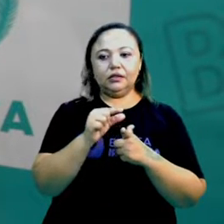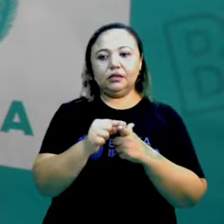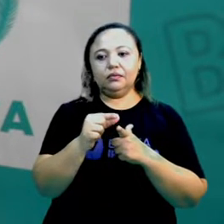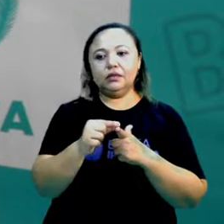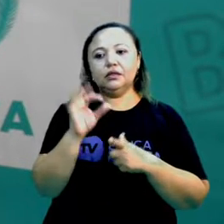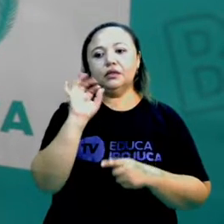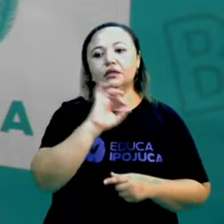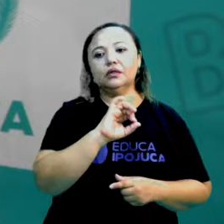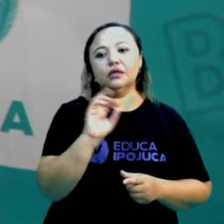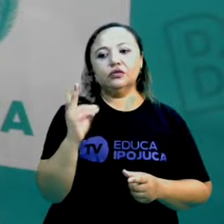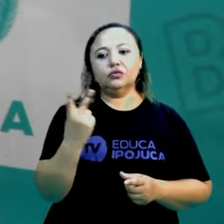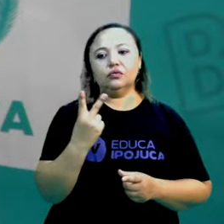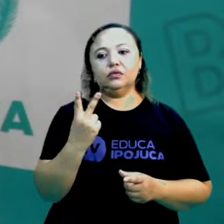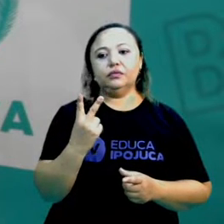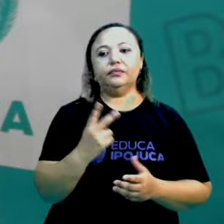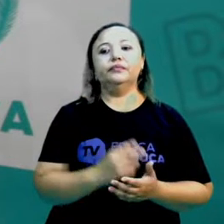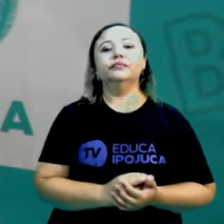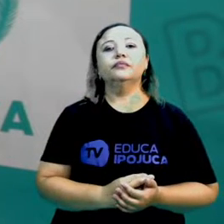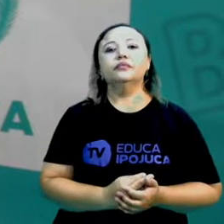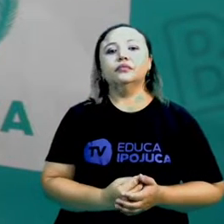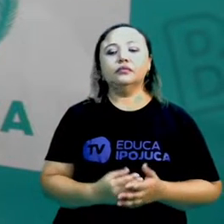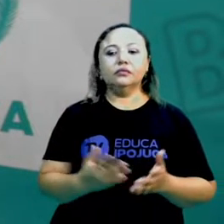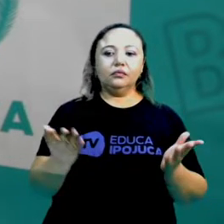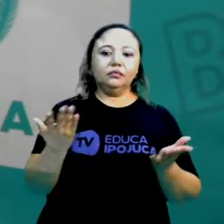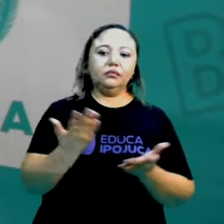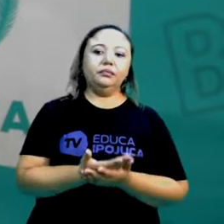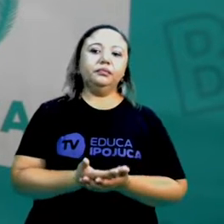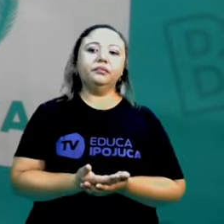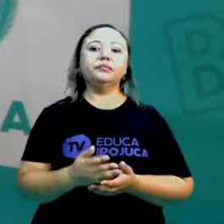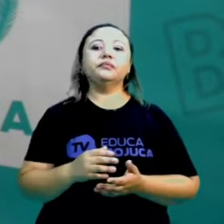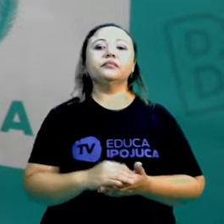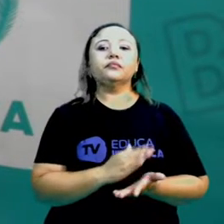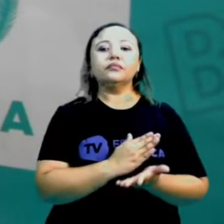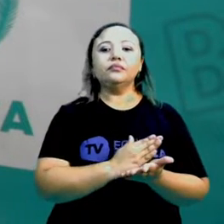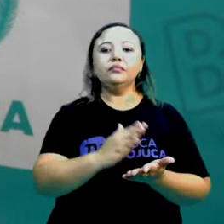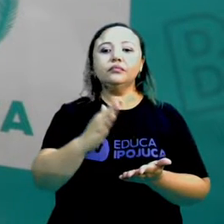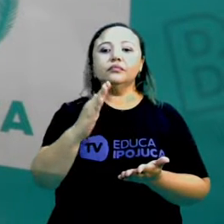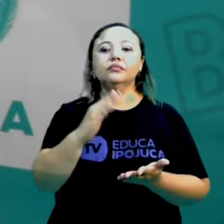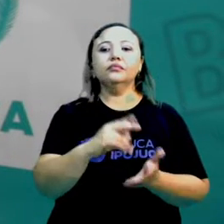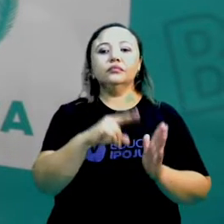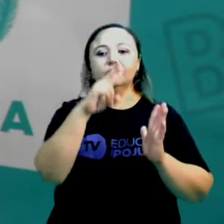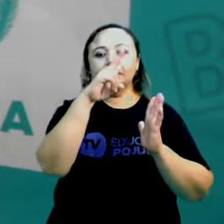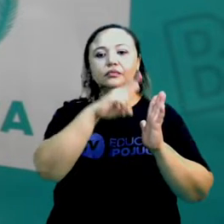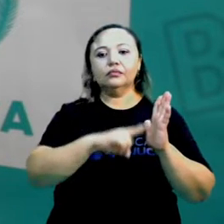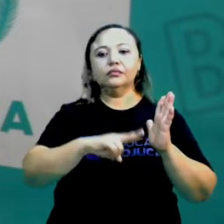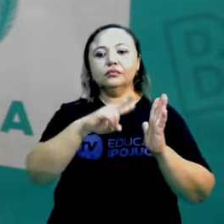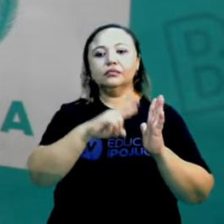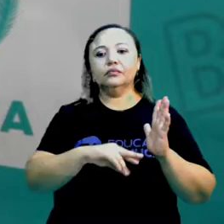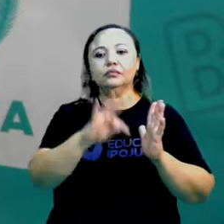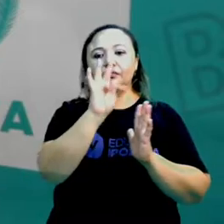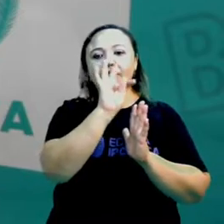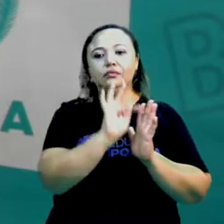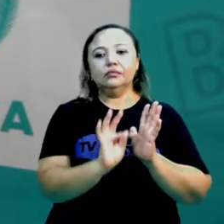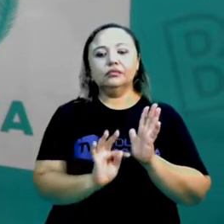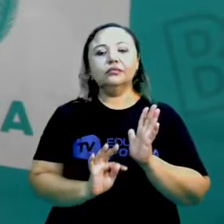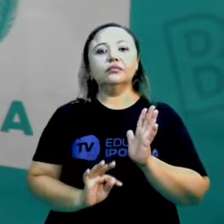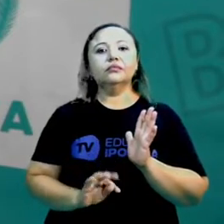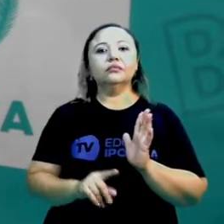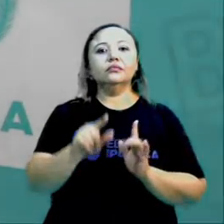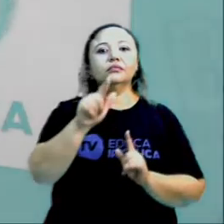ok? Então, vamos lá para a nossa aula de hoje. Vamos iniciar com a leitura de um texto. Então, vamos